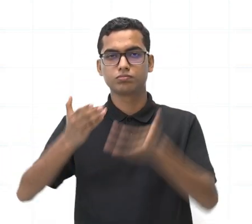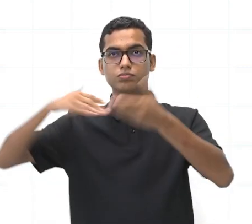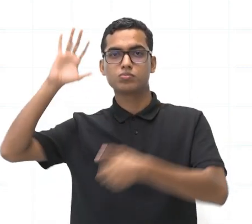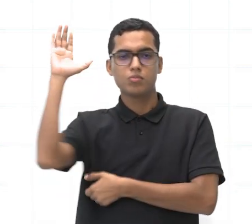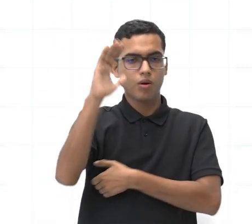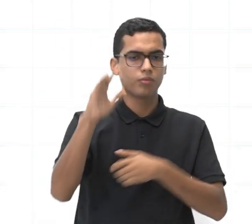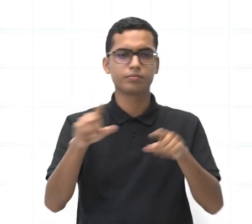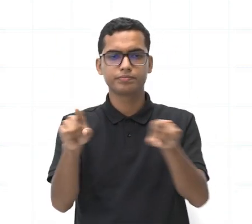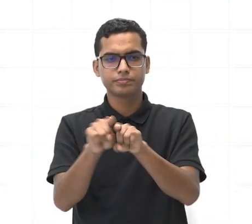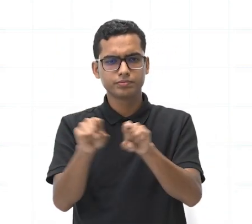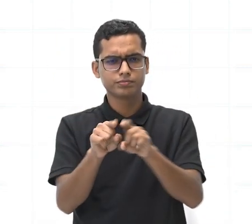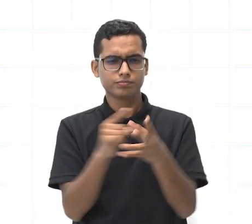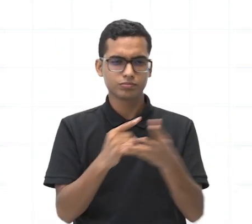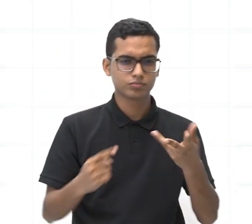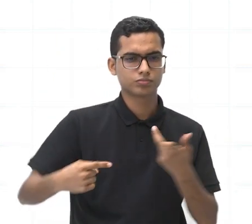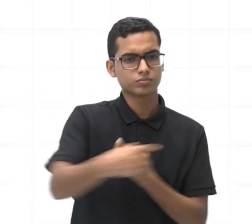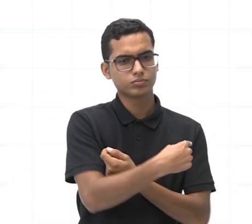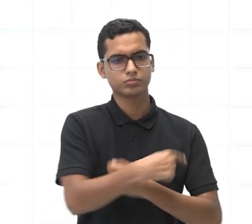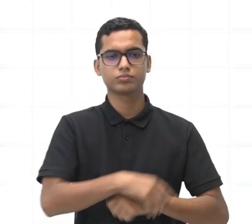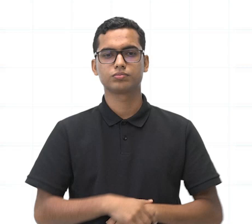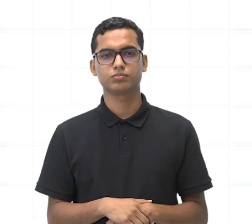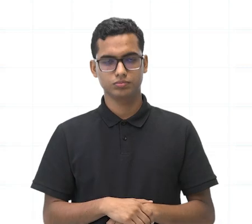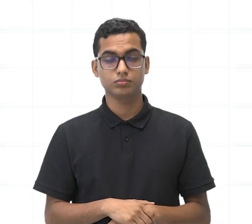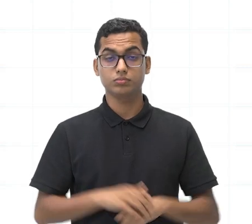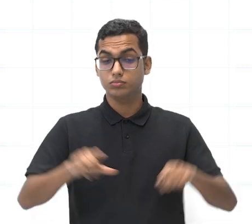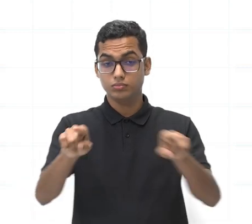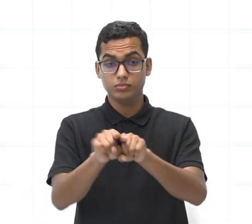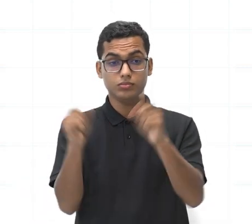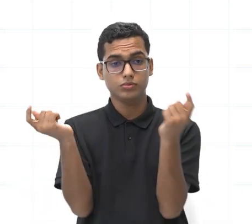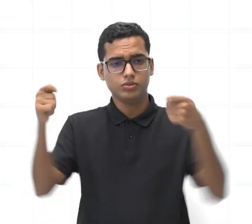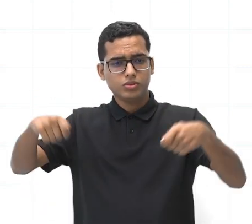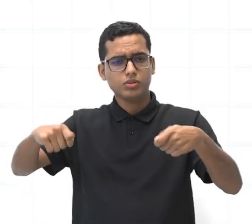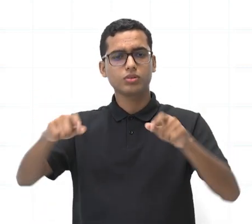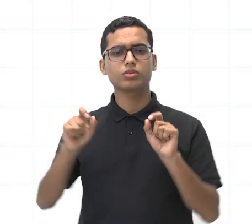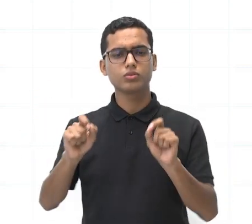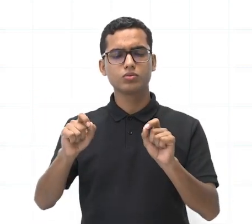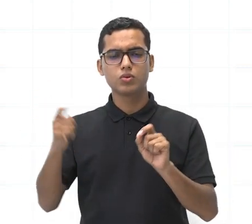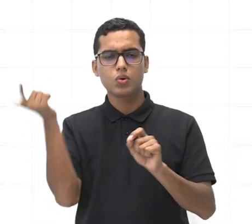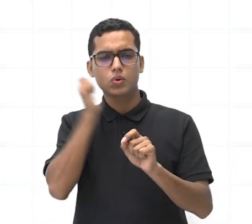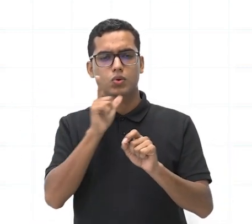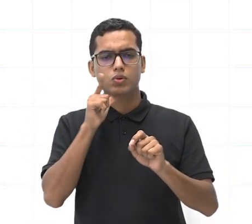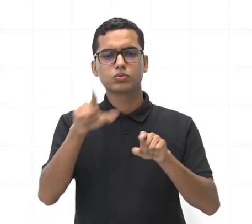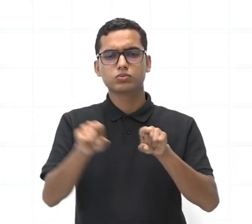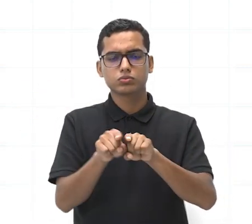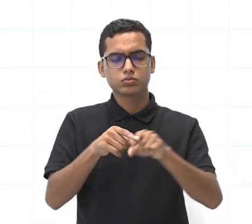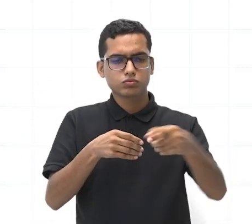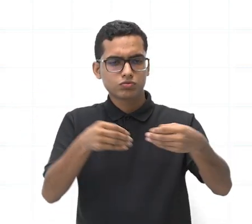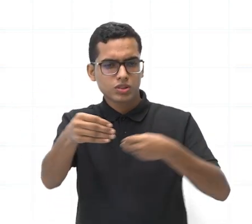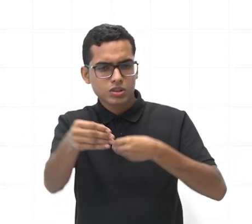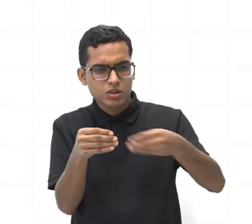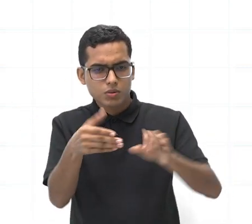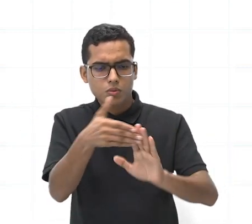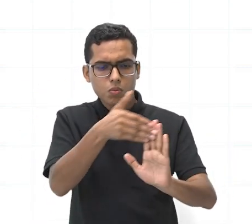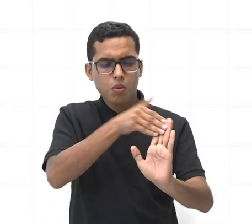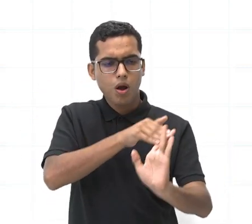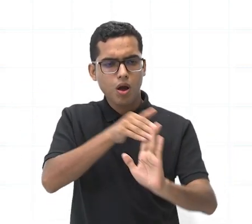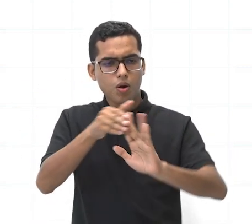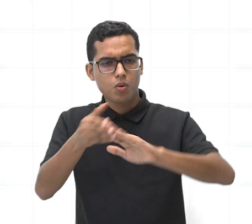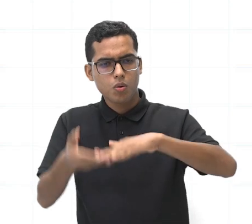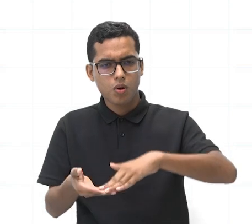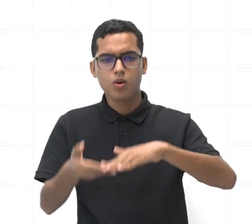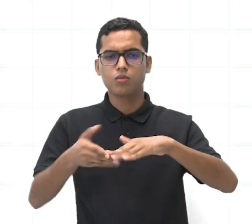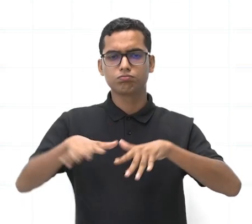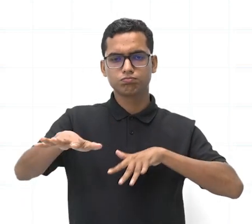relacionada só com esticar-se, mas com a capacidade da amplitude e retorno ao